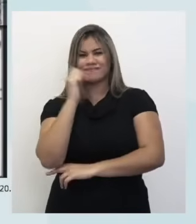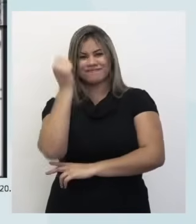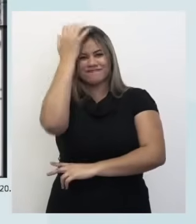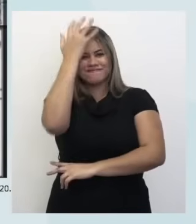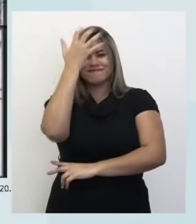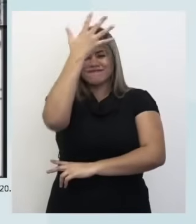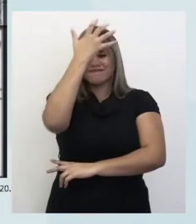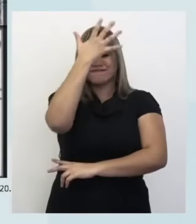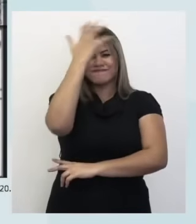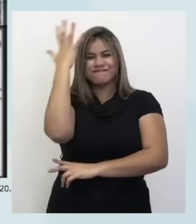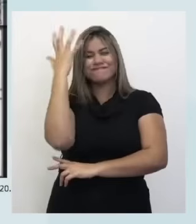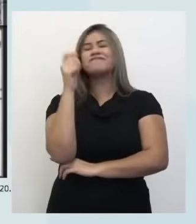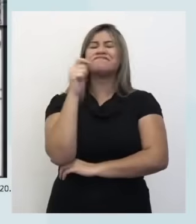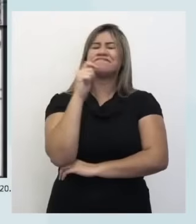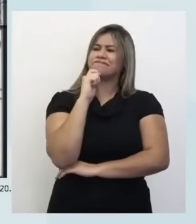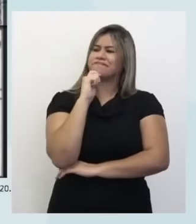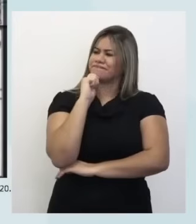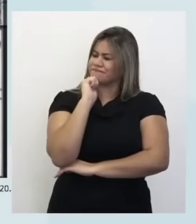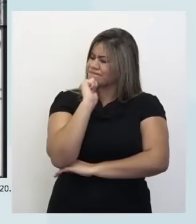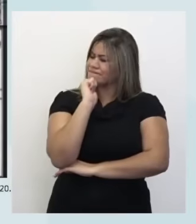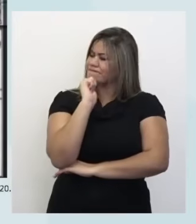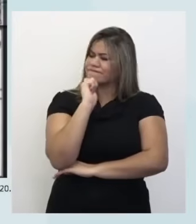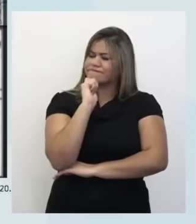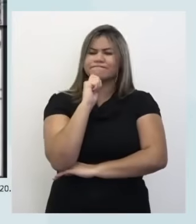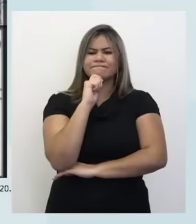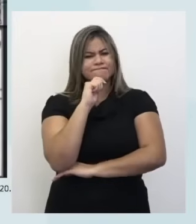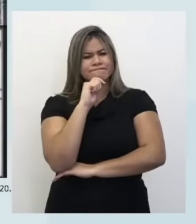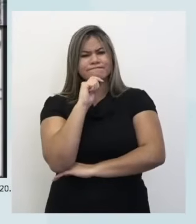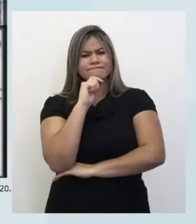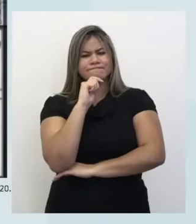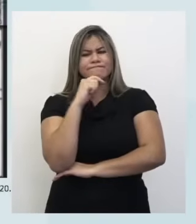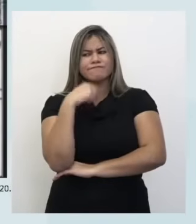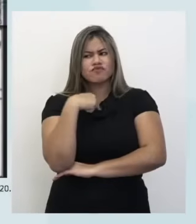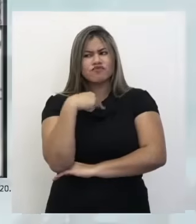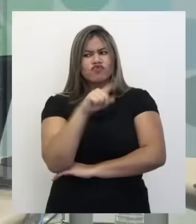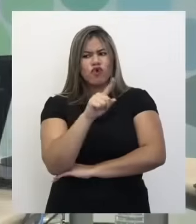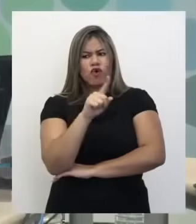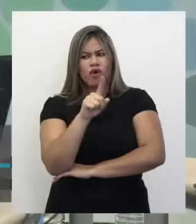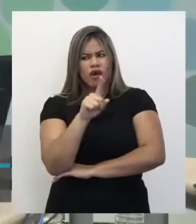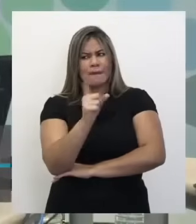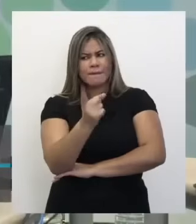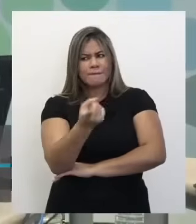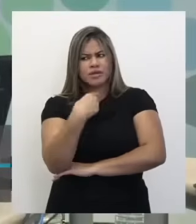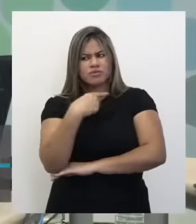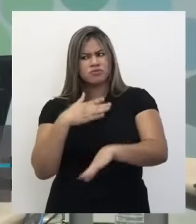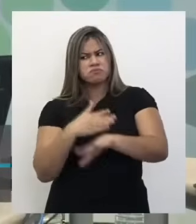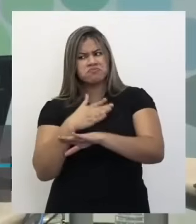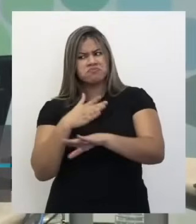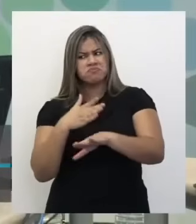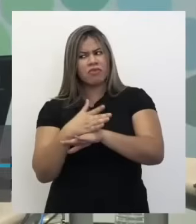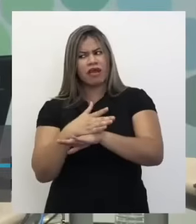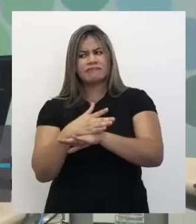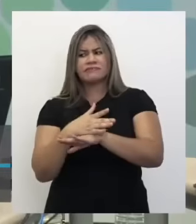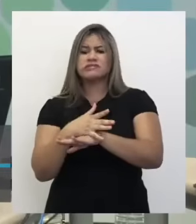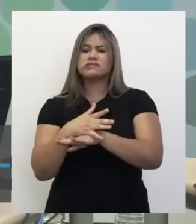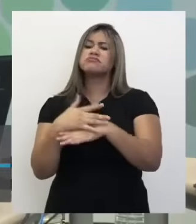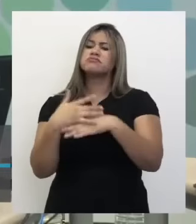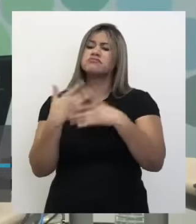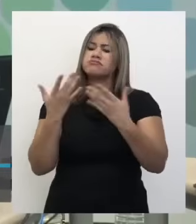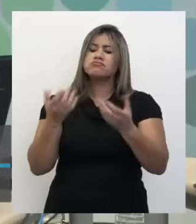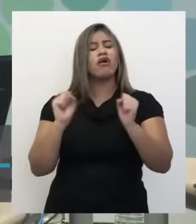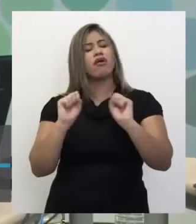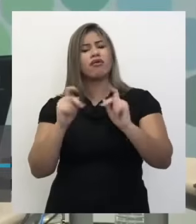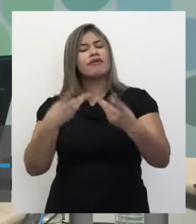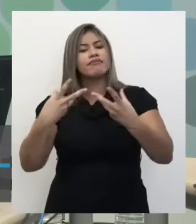coloca a mãozinha no queixo assim, tipo... Nem ele tá acreditando. Será que eu vou mesmo? Ela tá mandando eu entrar? Então tá bom, vou entrar. E aí ele